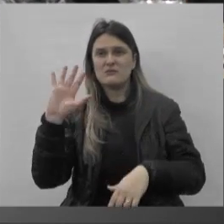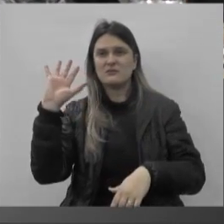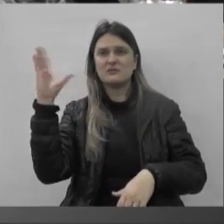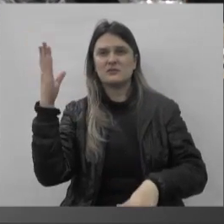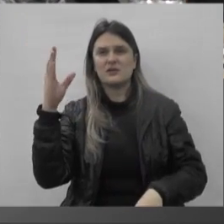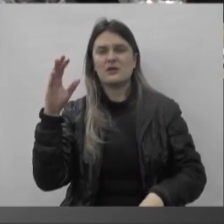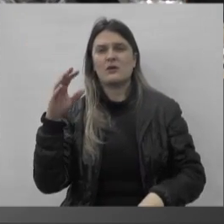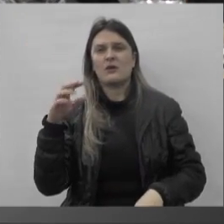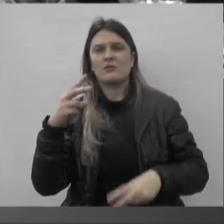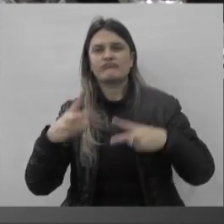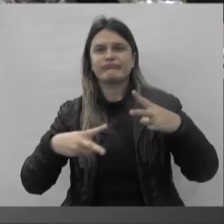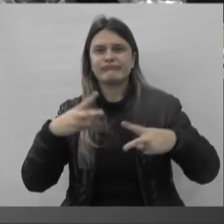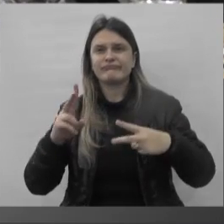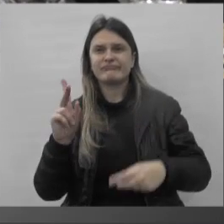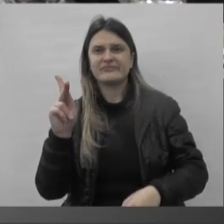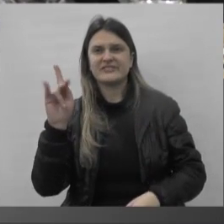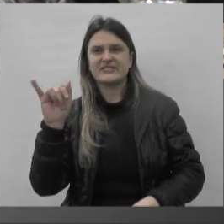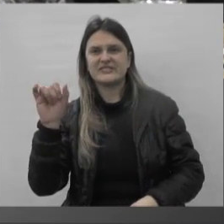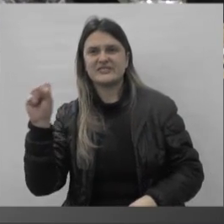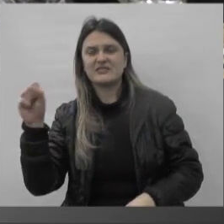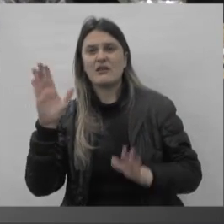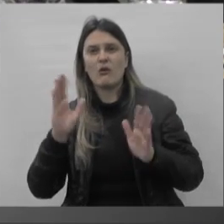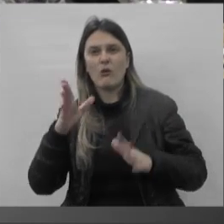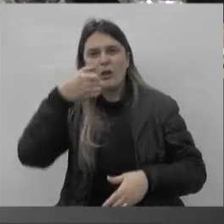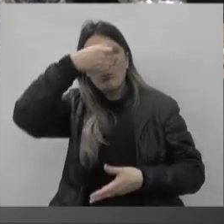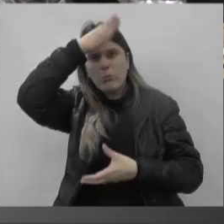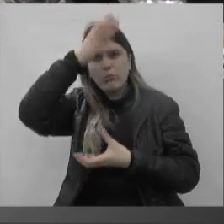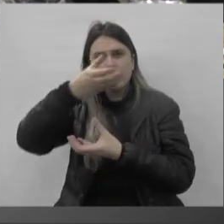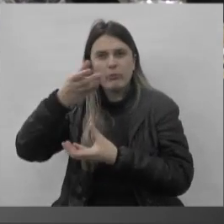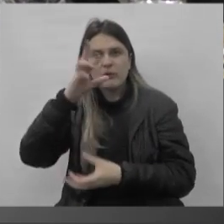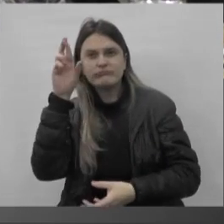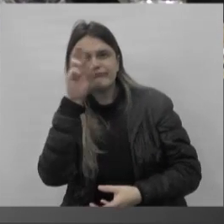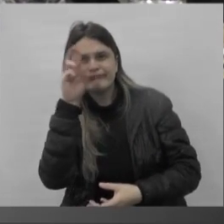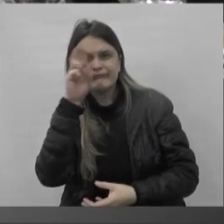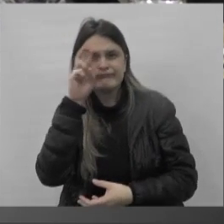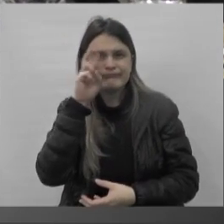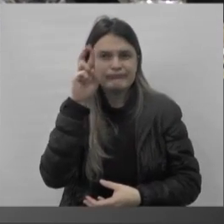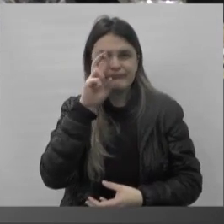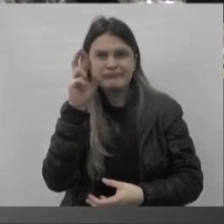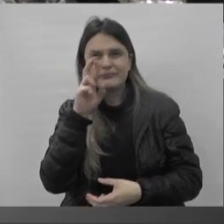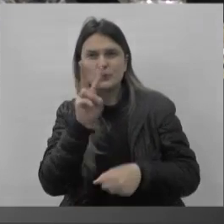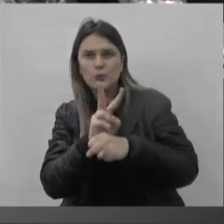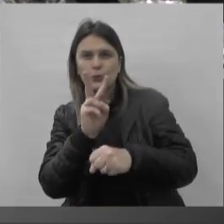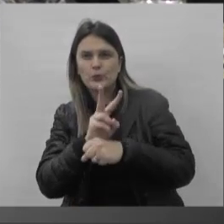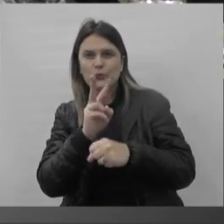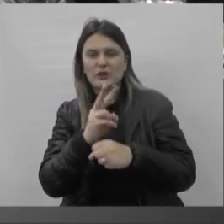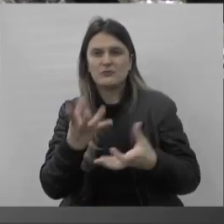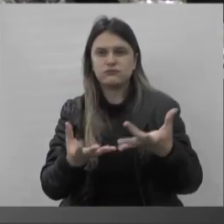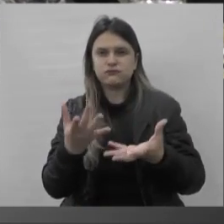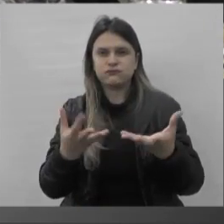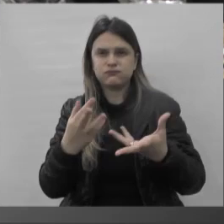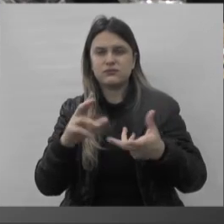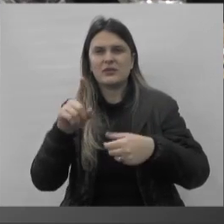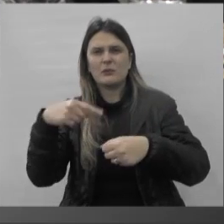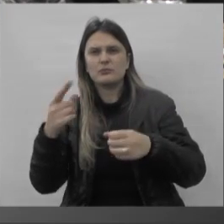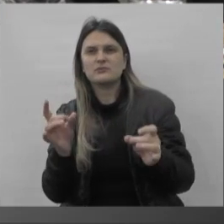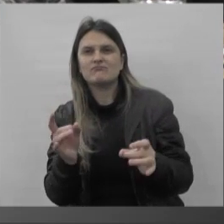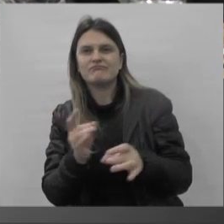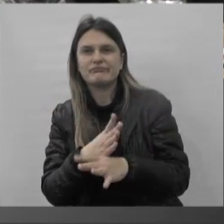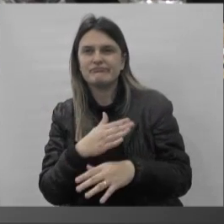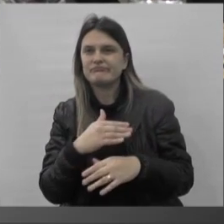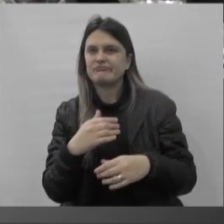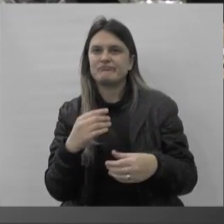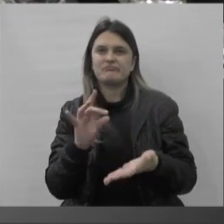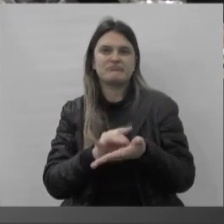aquela tragédia. Vamos sair vistoriando tudo que é museu, tudo que é prédio antigo, durante alguns meses e depois morre tudo na